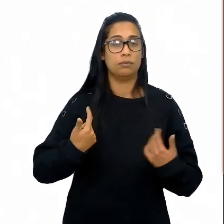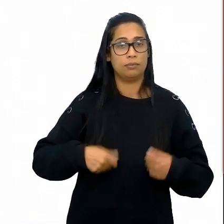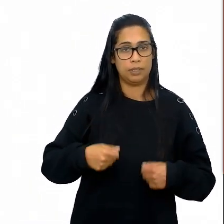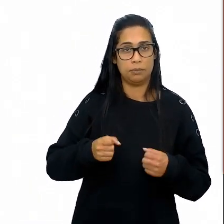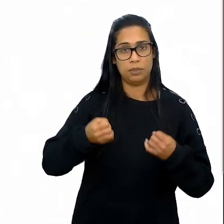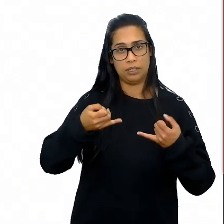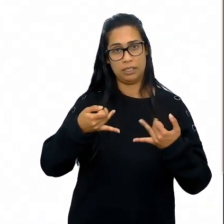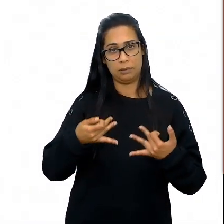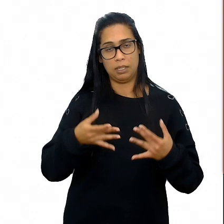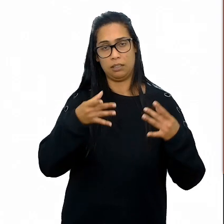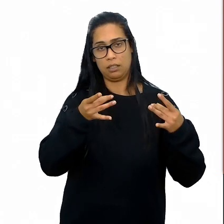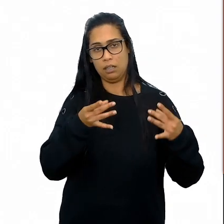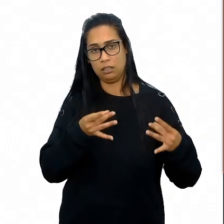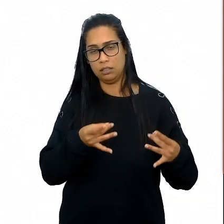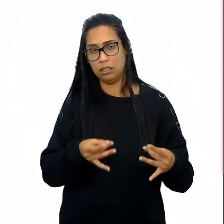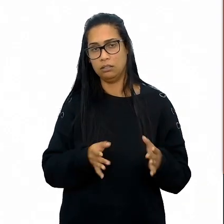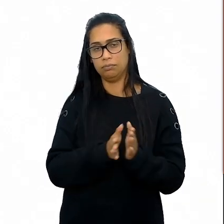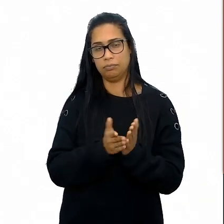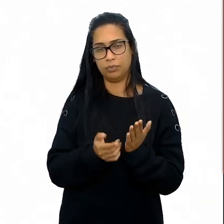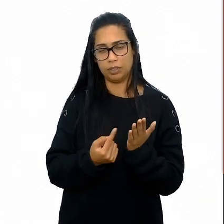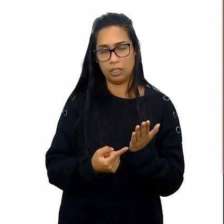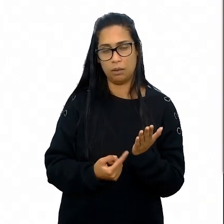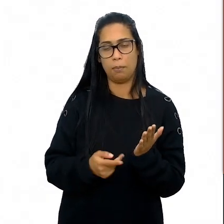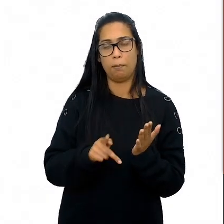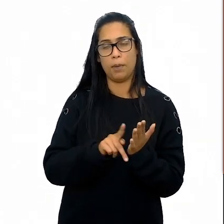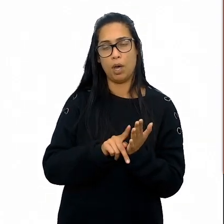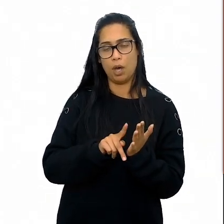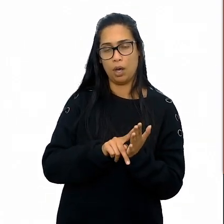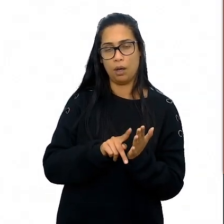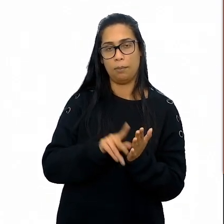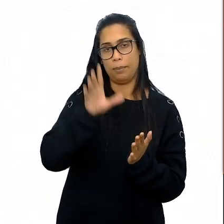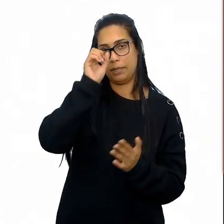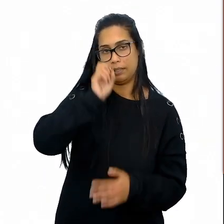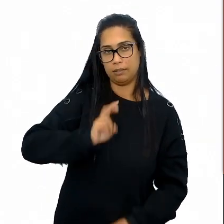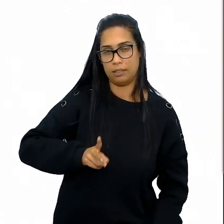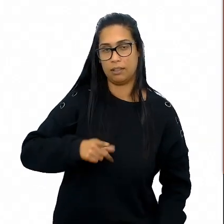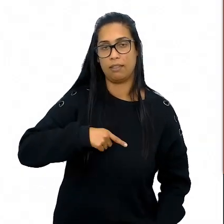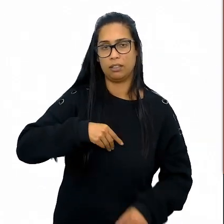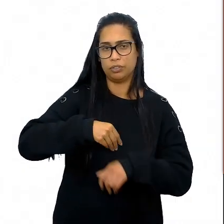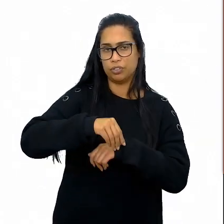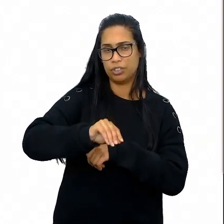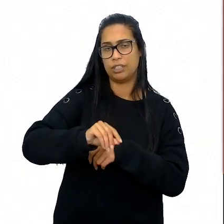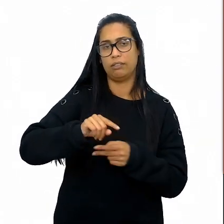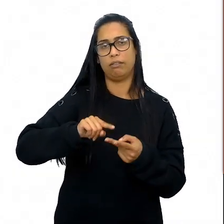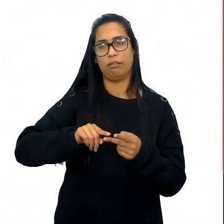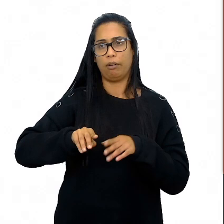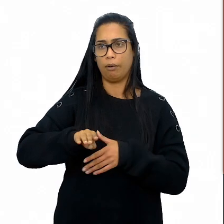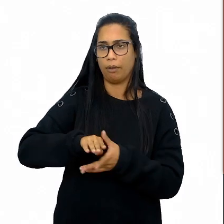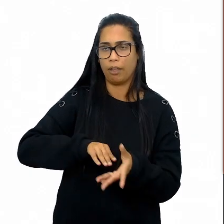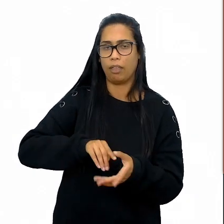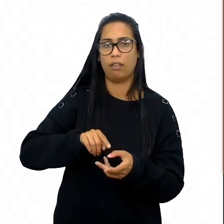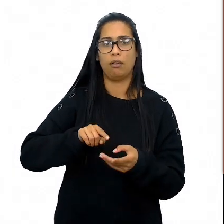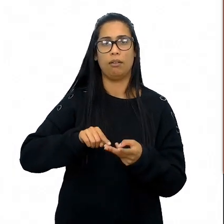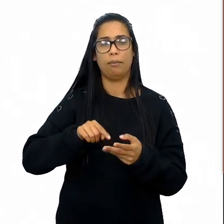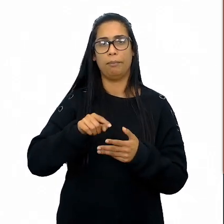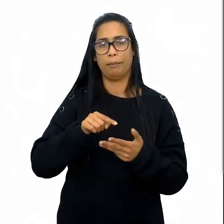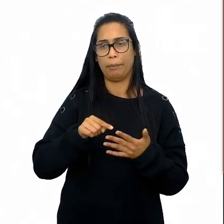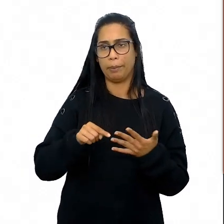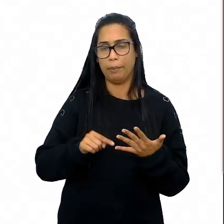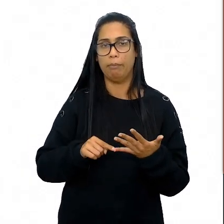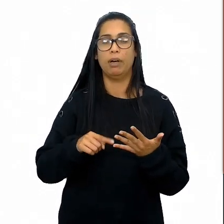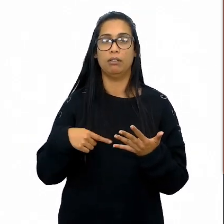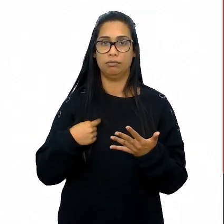e sempre né com os preceitos com as recomendações que nós temos o currículo